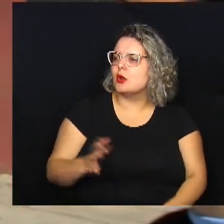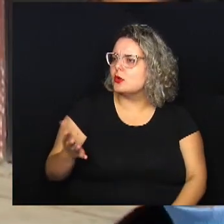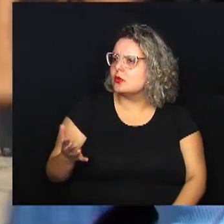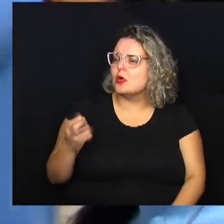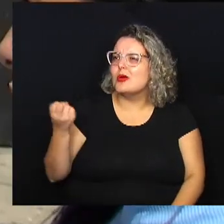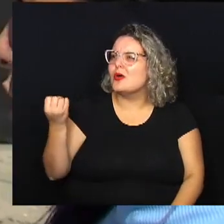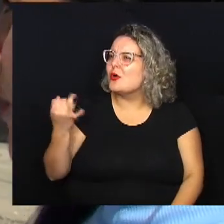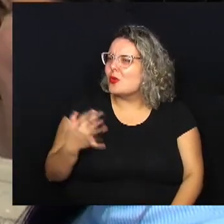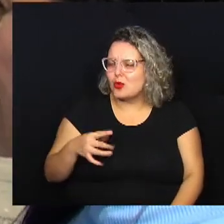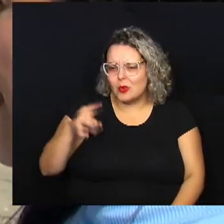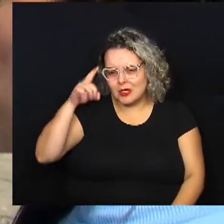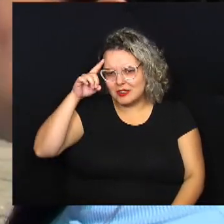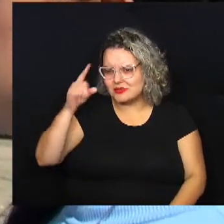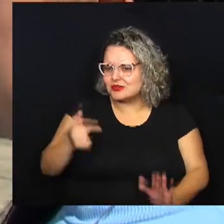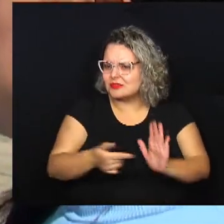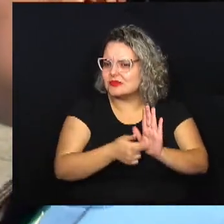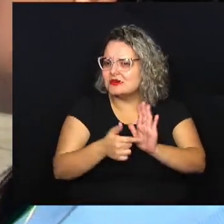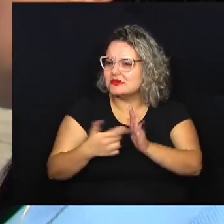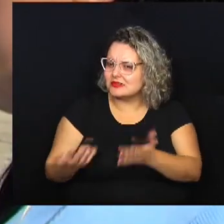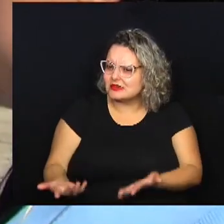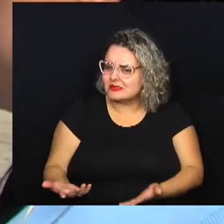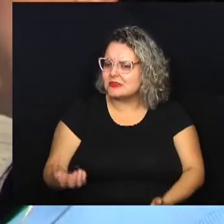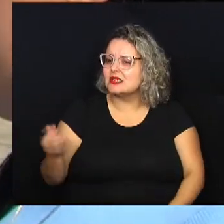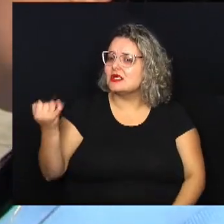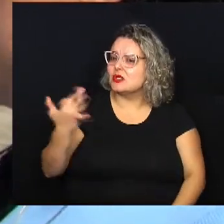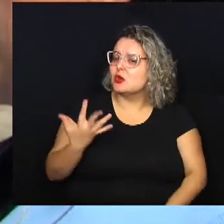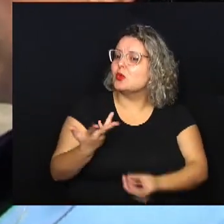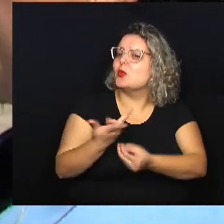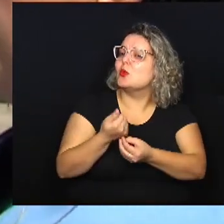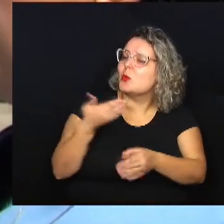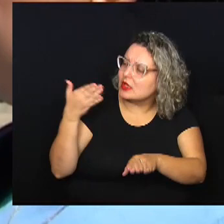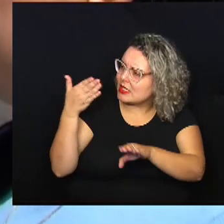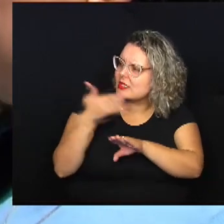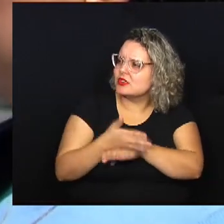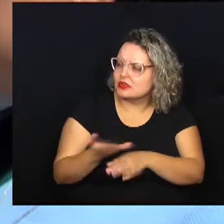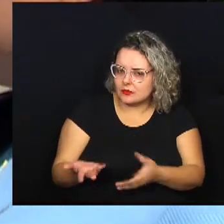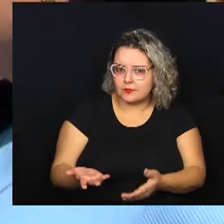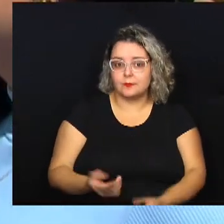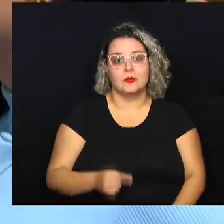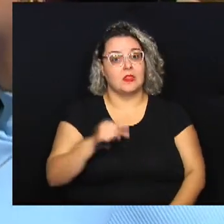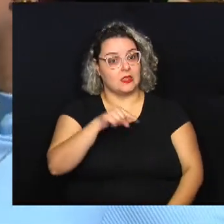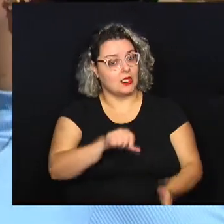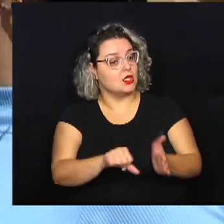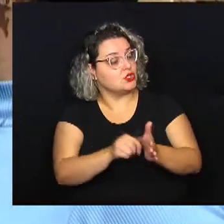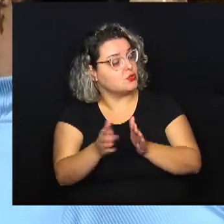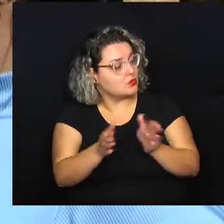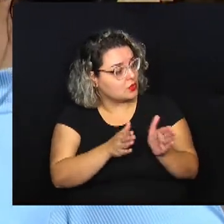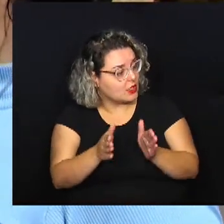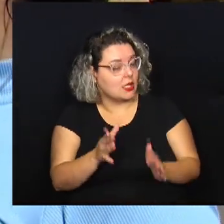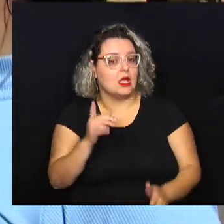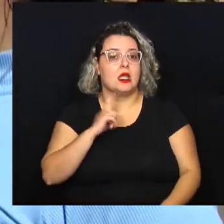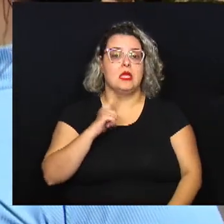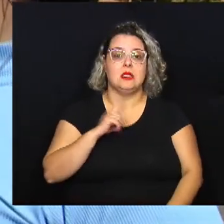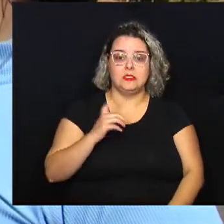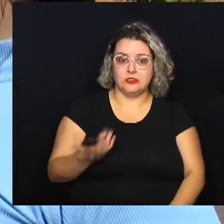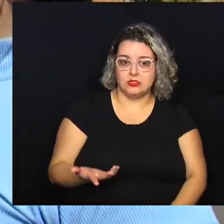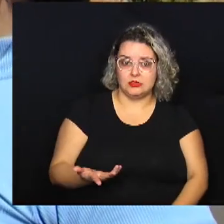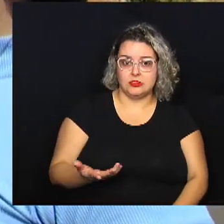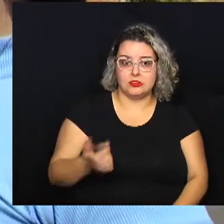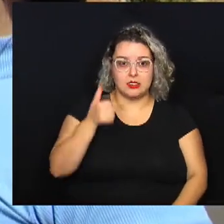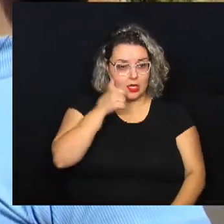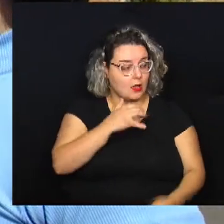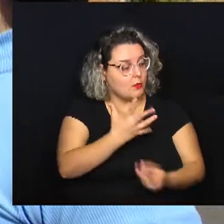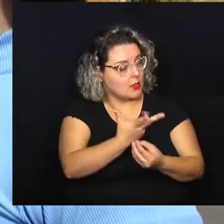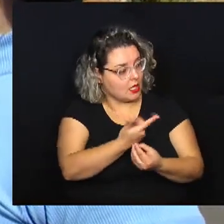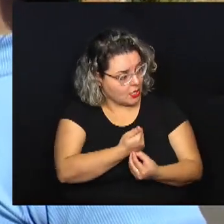Quantos dias serão de exposições, né? E quantos artistas vão participar? Neste primeiro momento, nós temos a